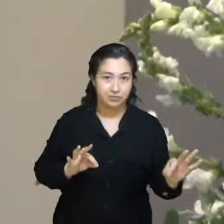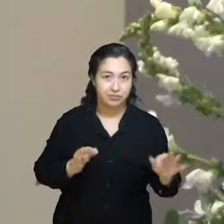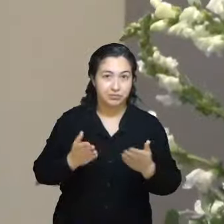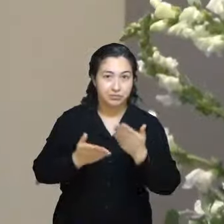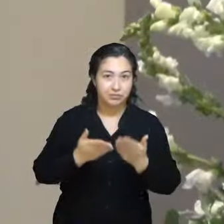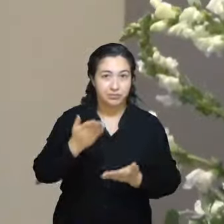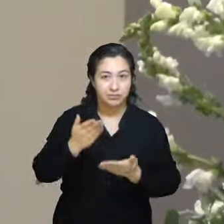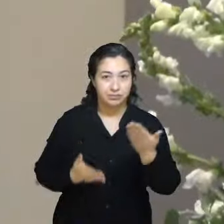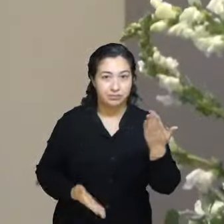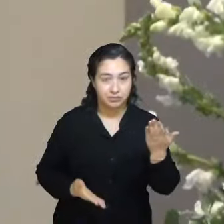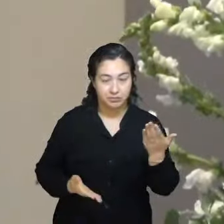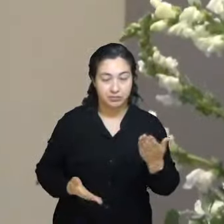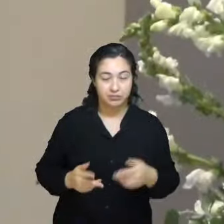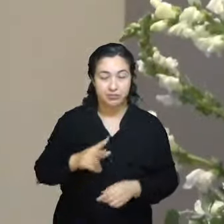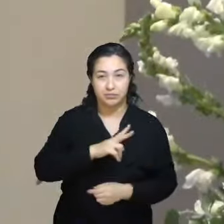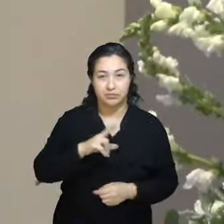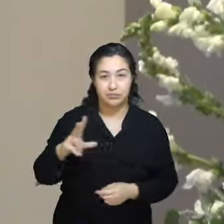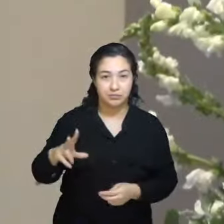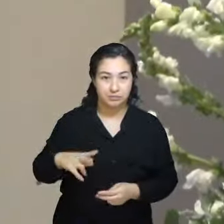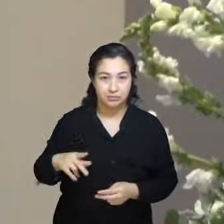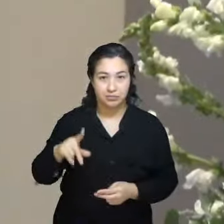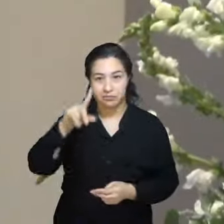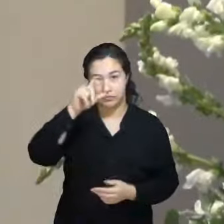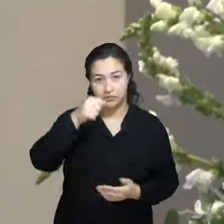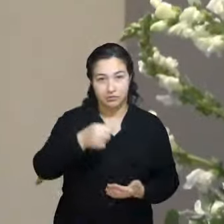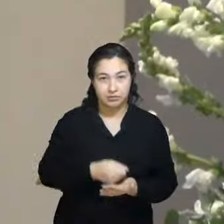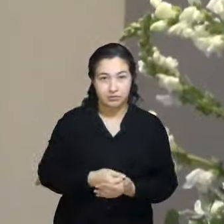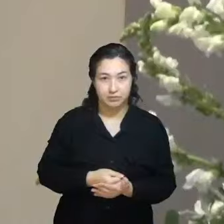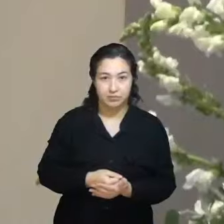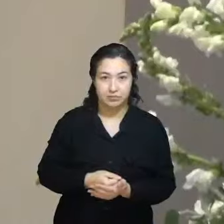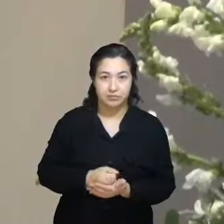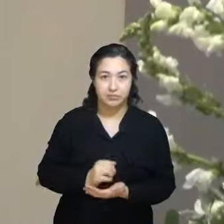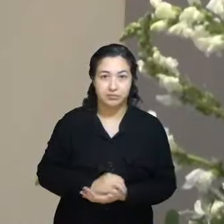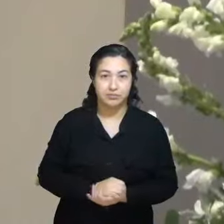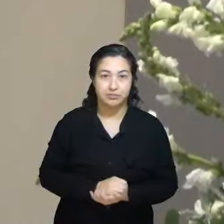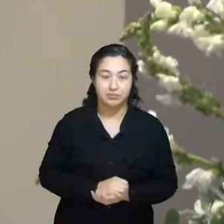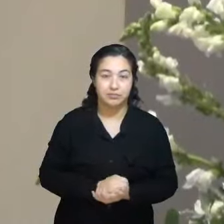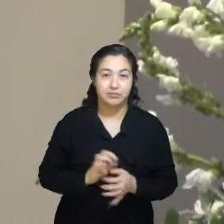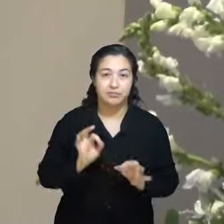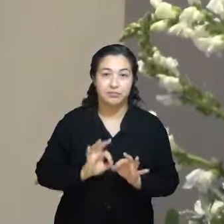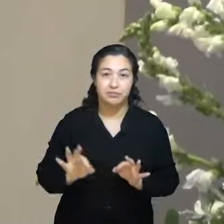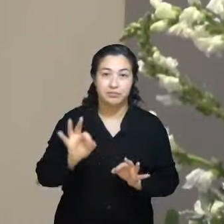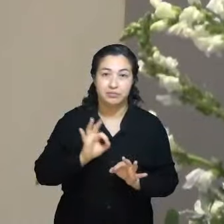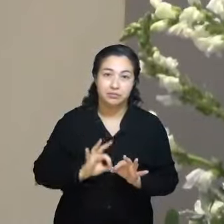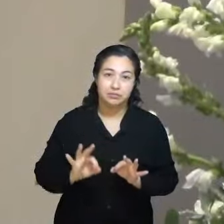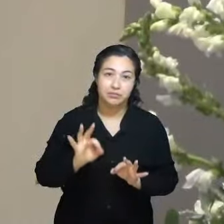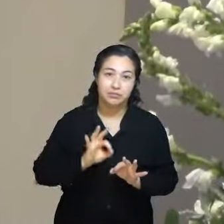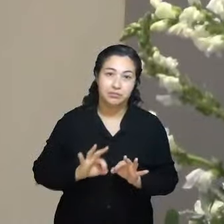das instâncias públicas decisórias seja mediante a instituição de cotas de participação em cargos